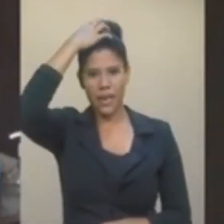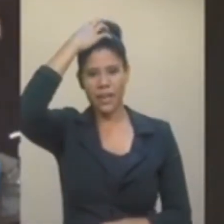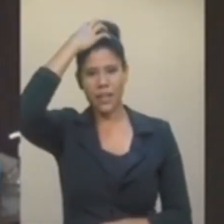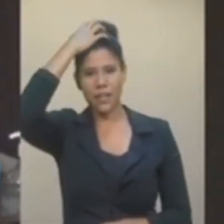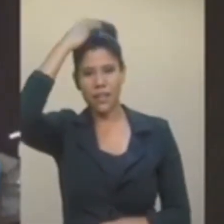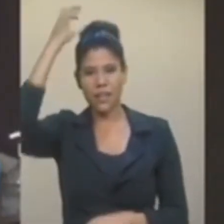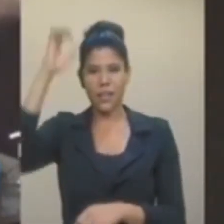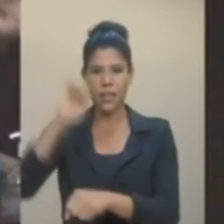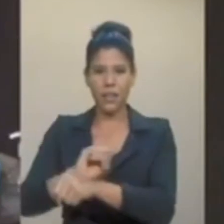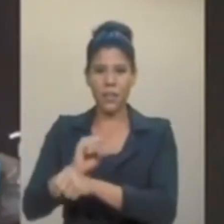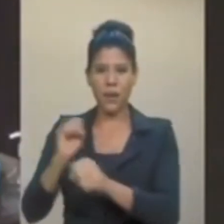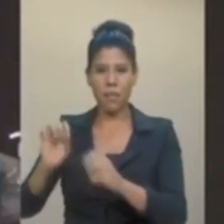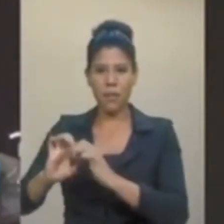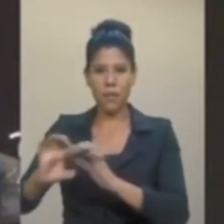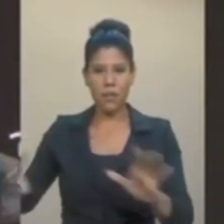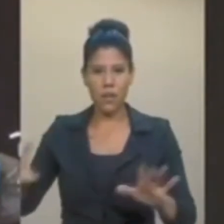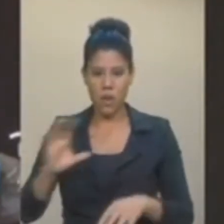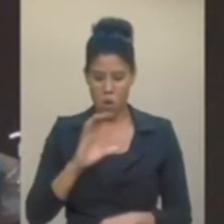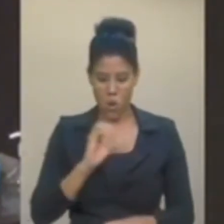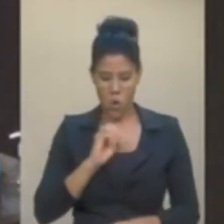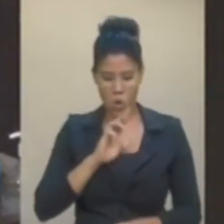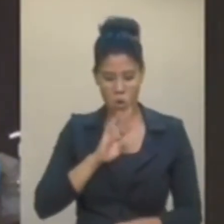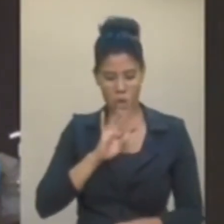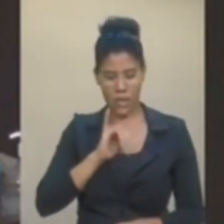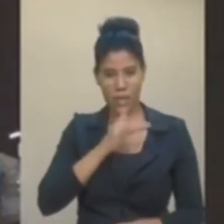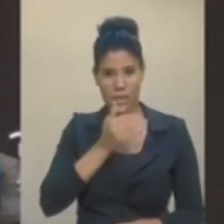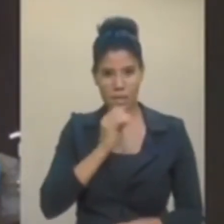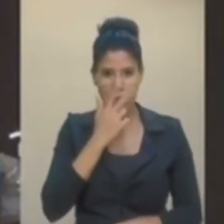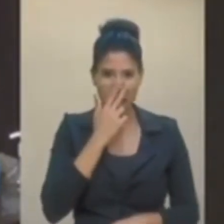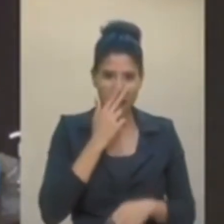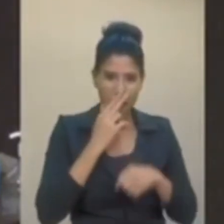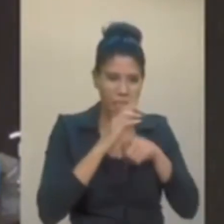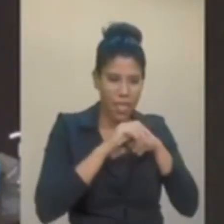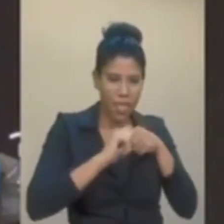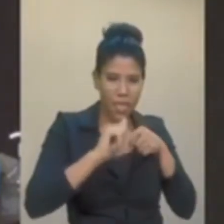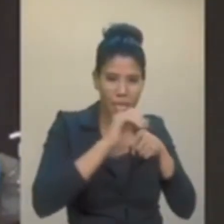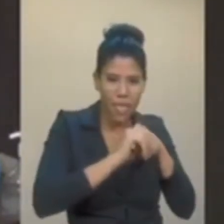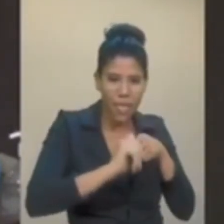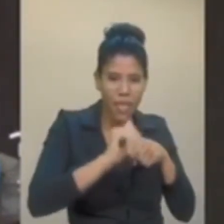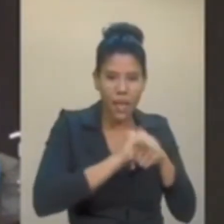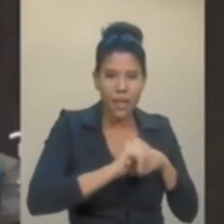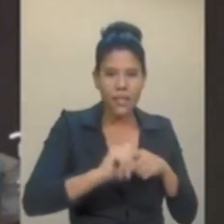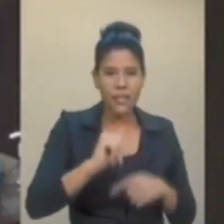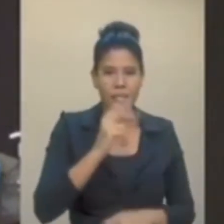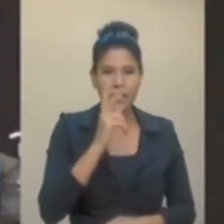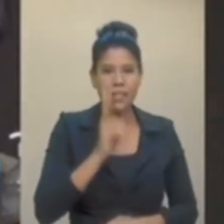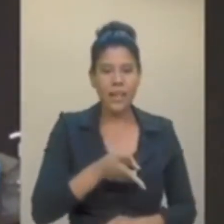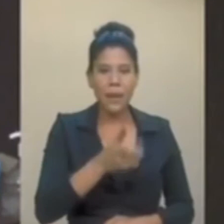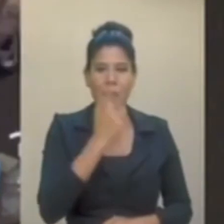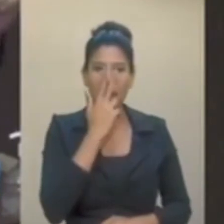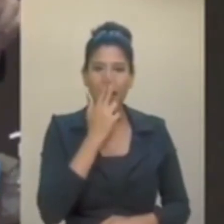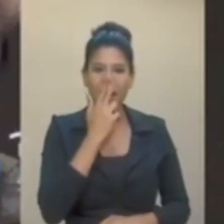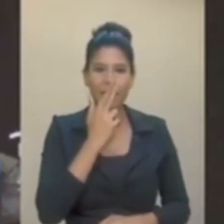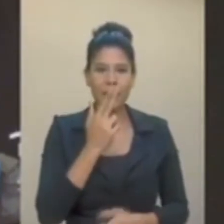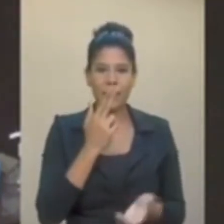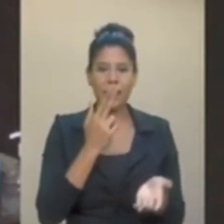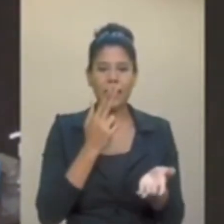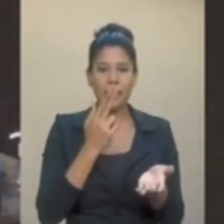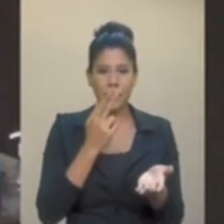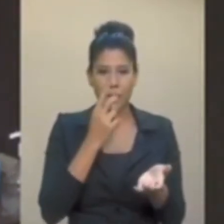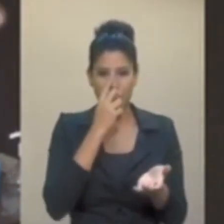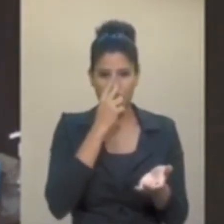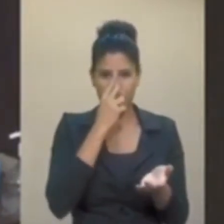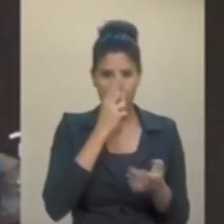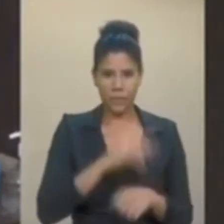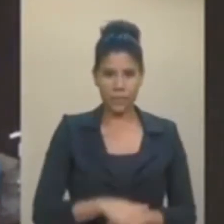rei bajula o poder. O cortesão do rei, ele empresta a sua pena e o seu